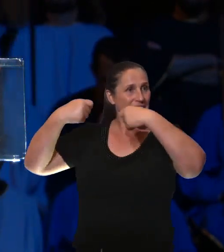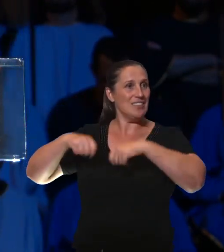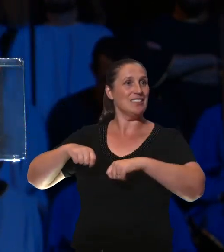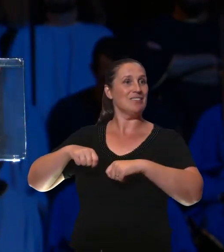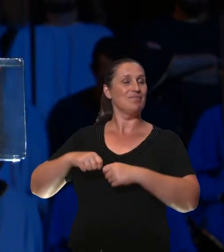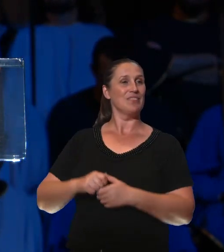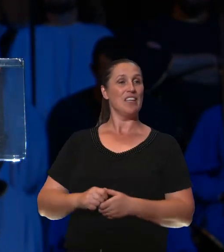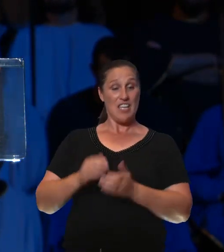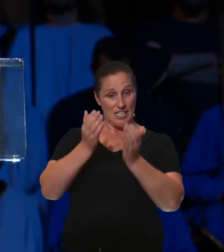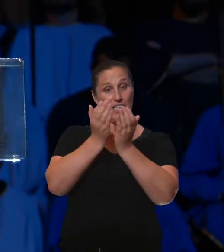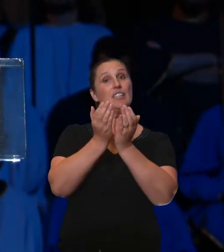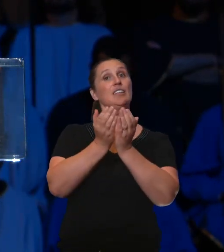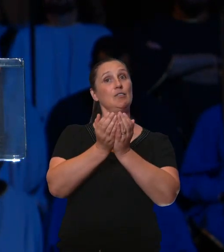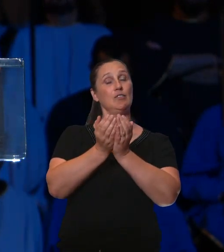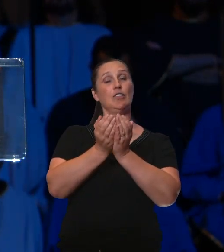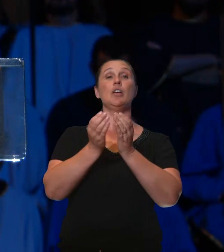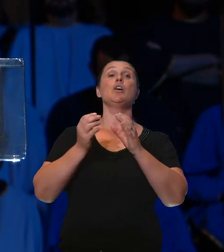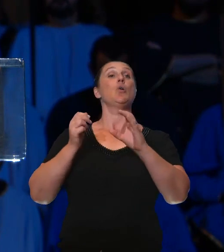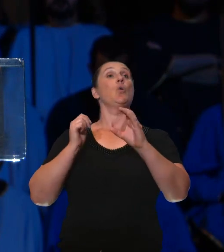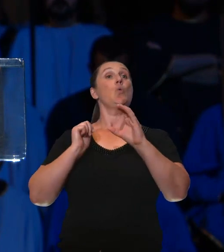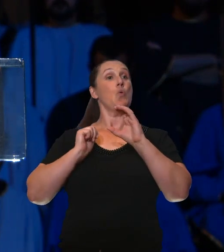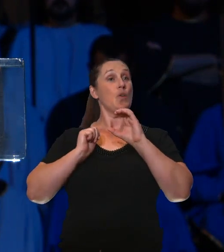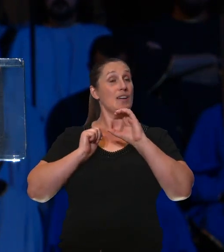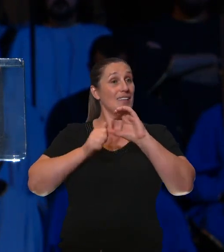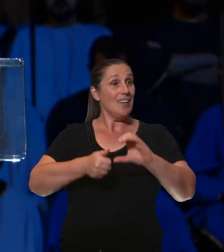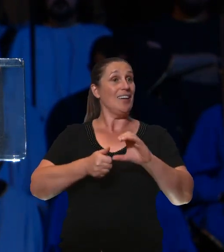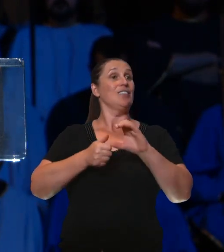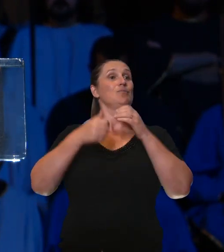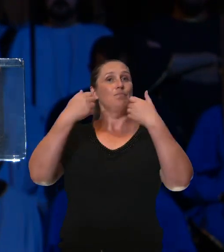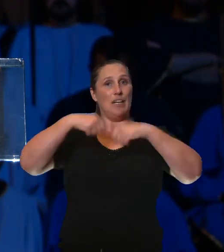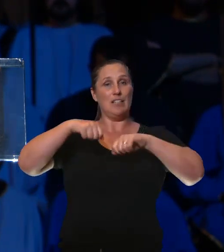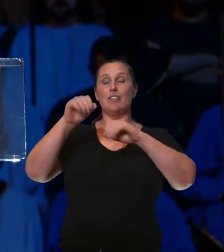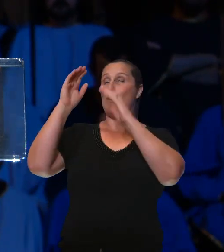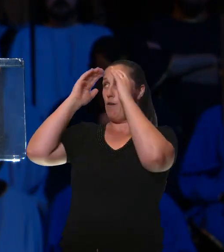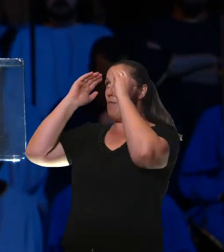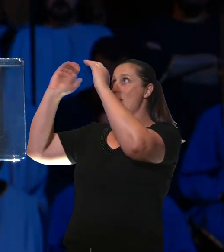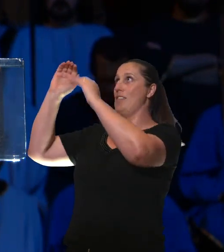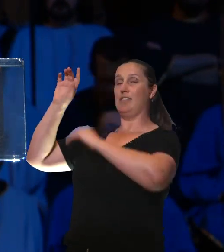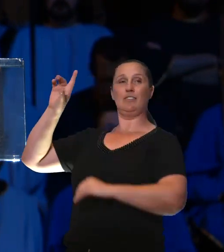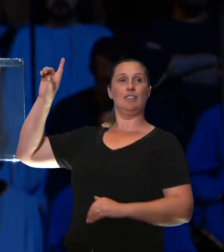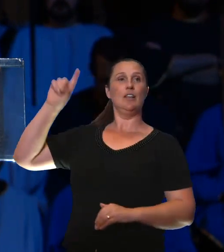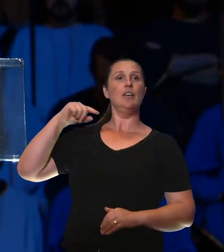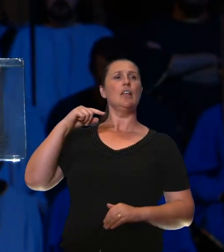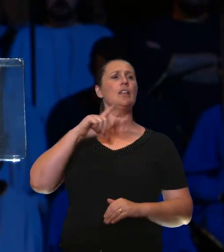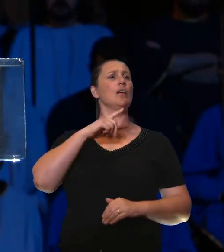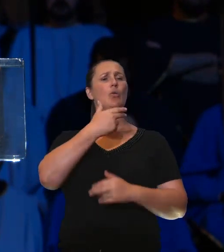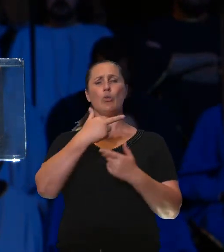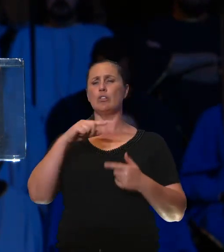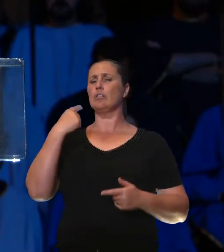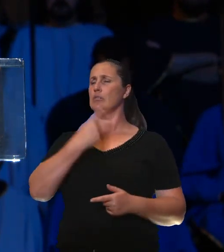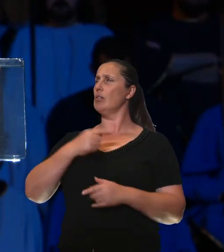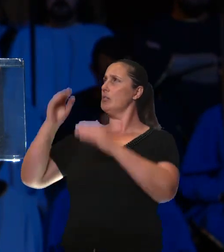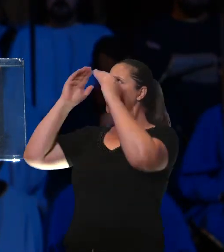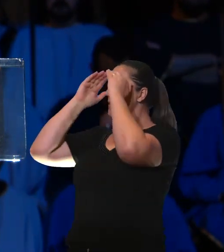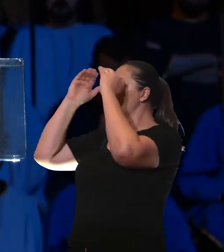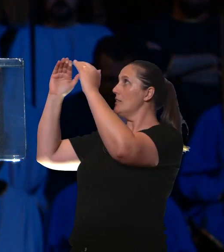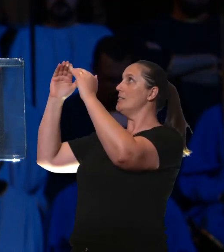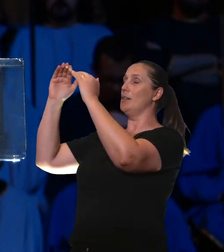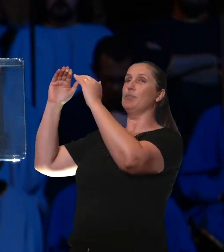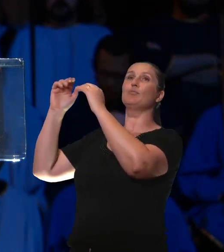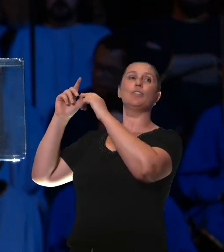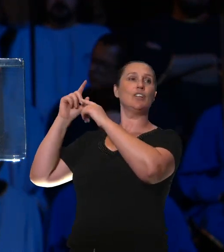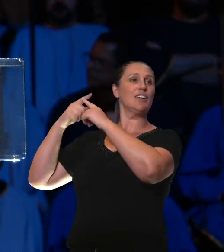obedecer é coisa de crente. Existem coisas que nós obedecemos porque fomos